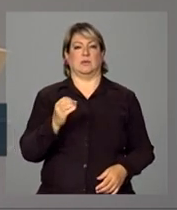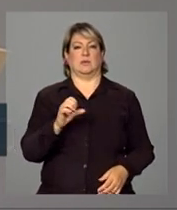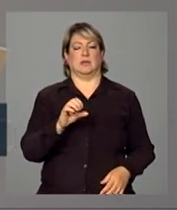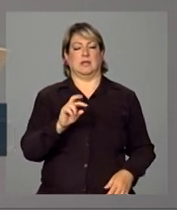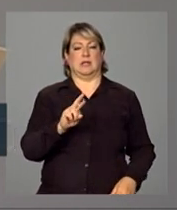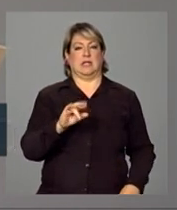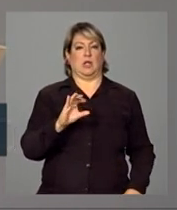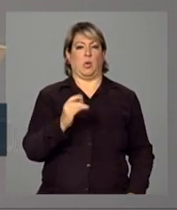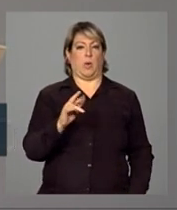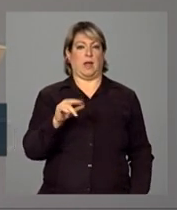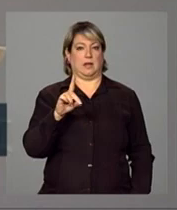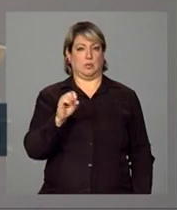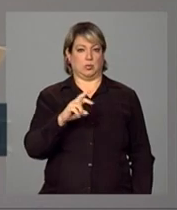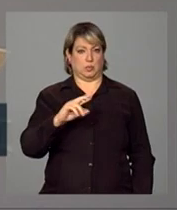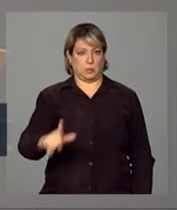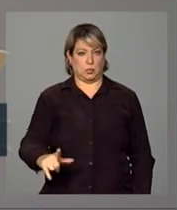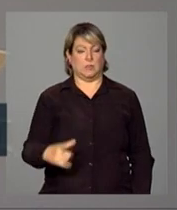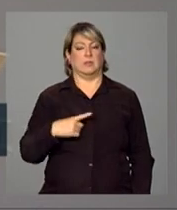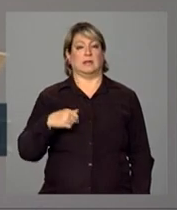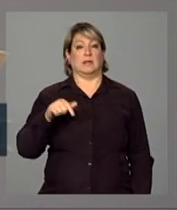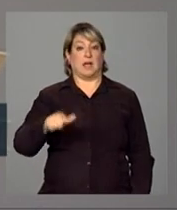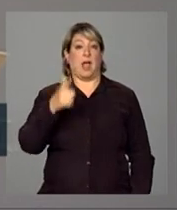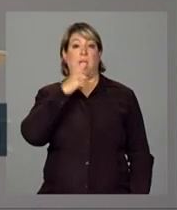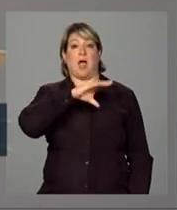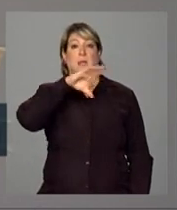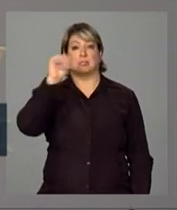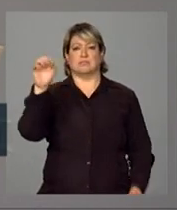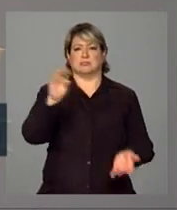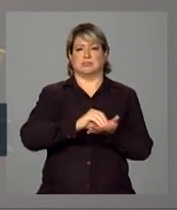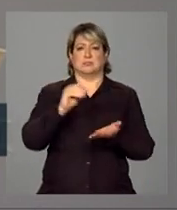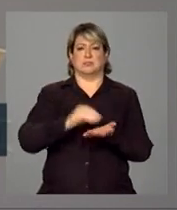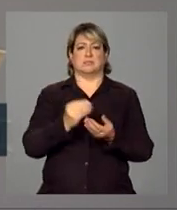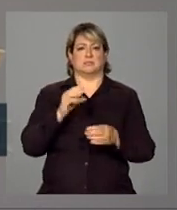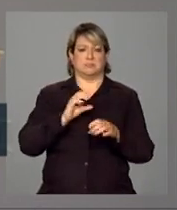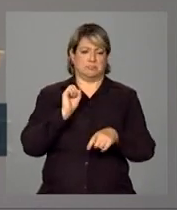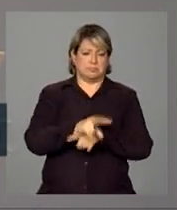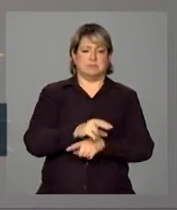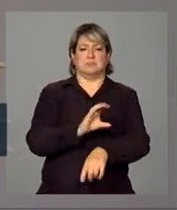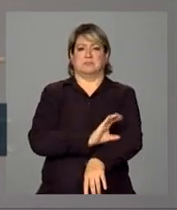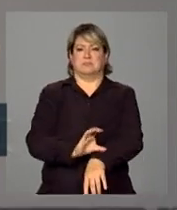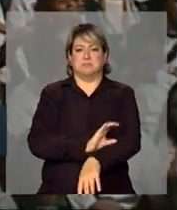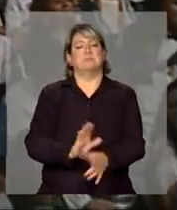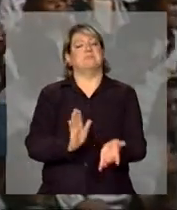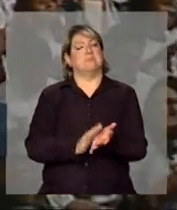Sul é o campeão em matrículas em todo o Brasil e também está de parabéns.